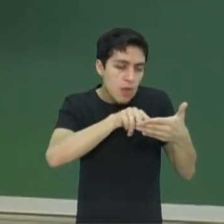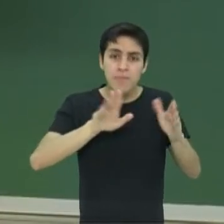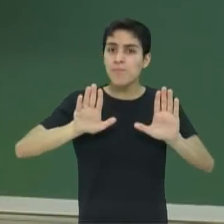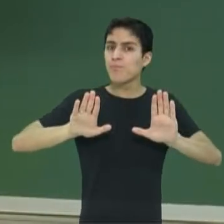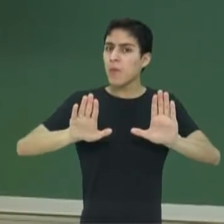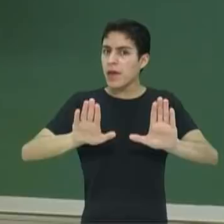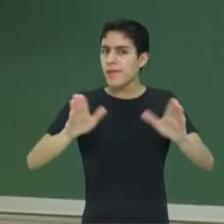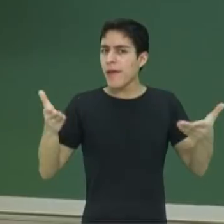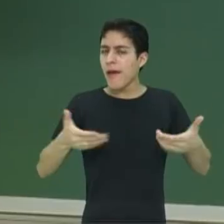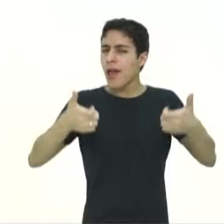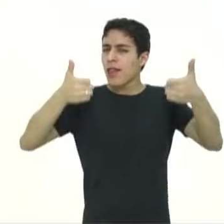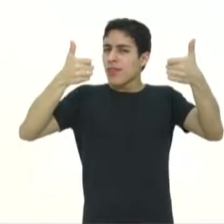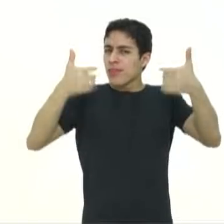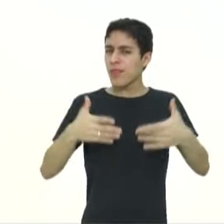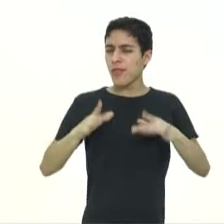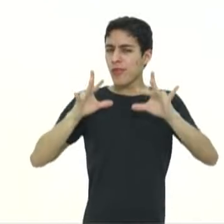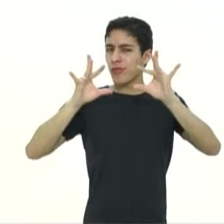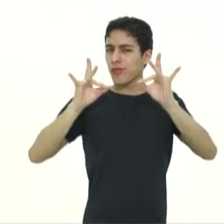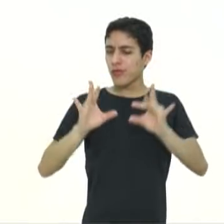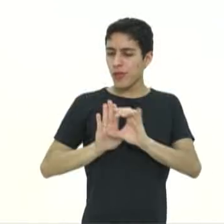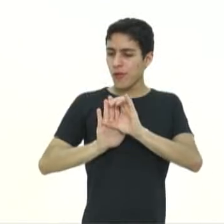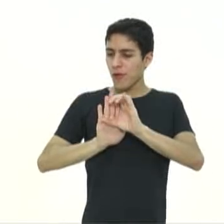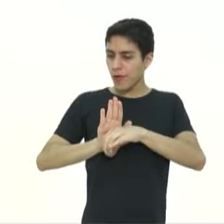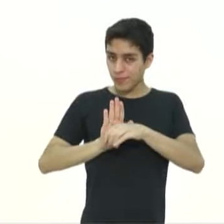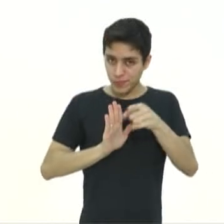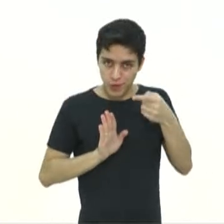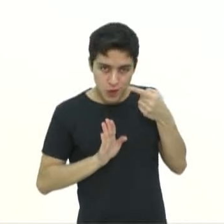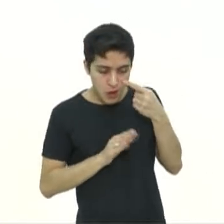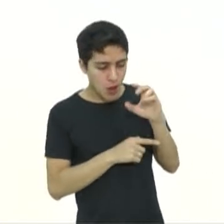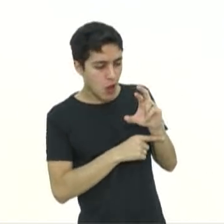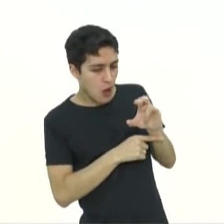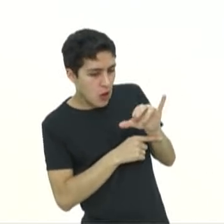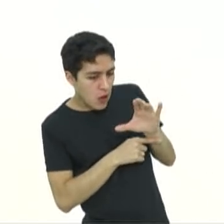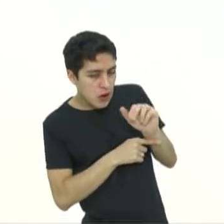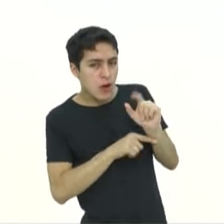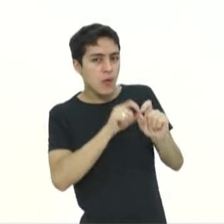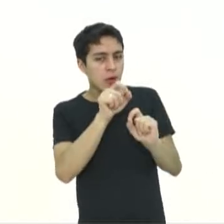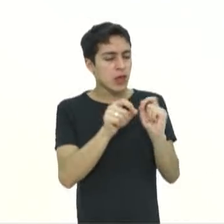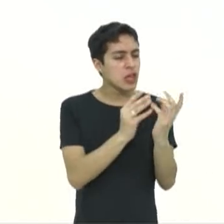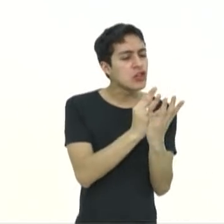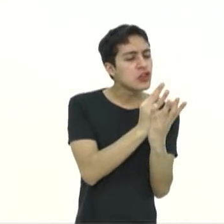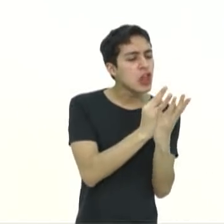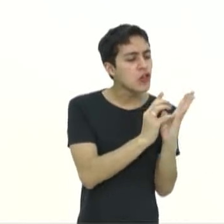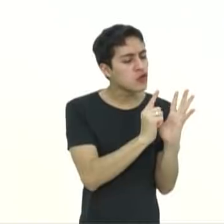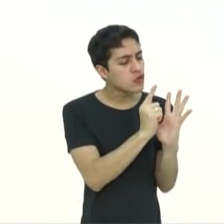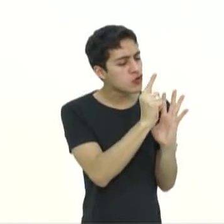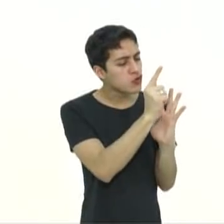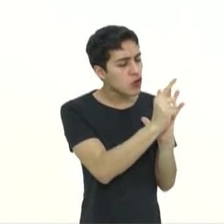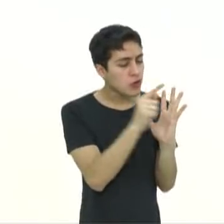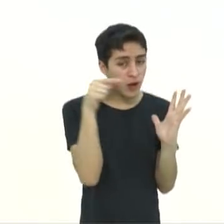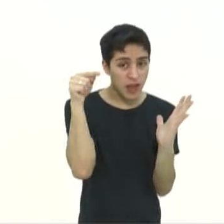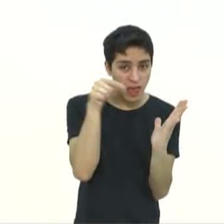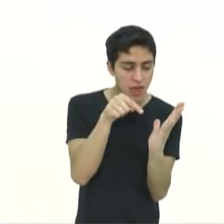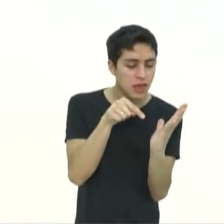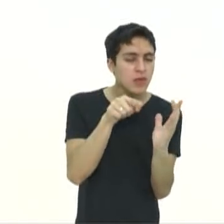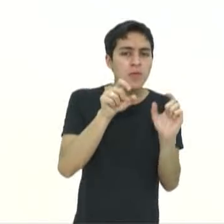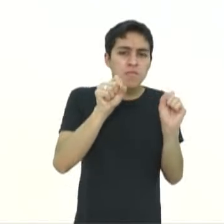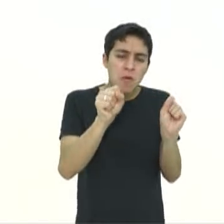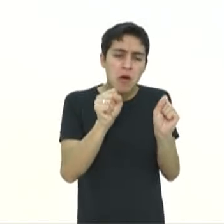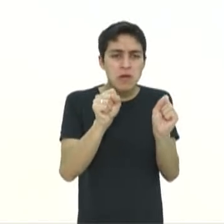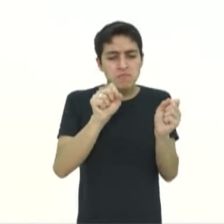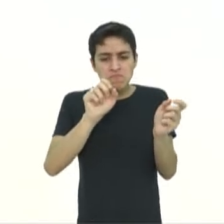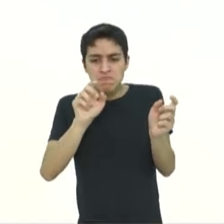comigo. As crônicas são gêneros textuais que transitam entre o campo jornalístico e